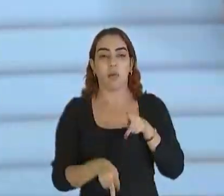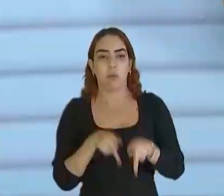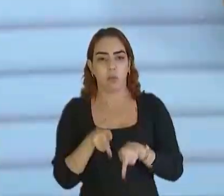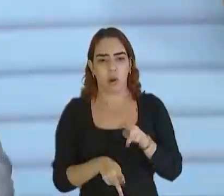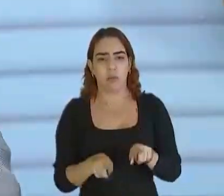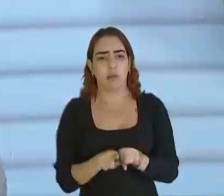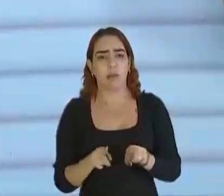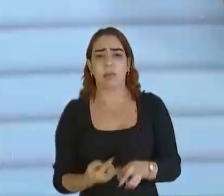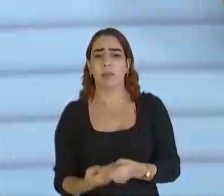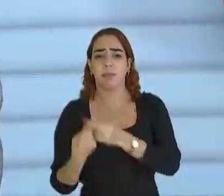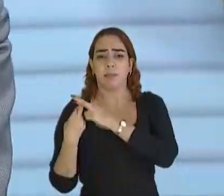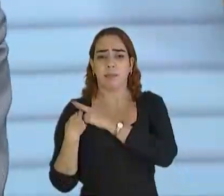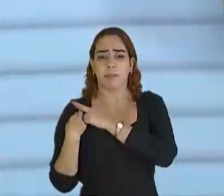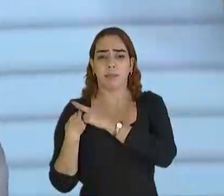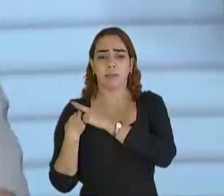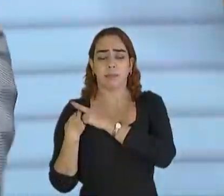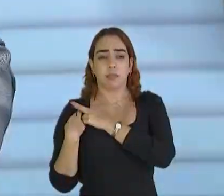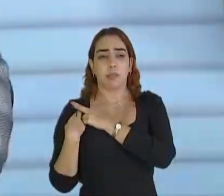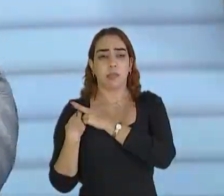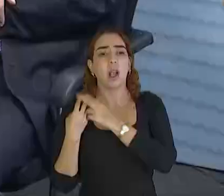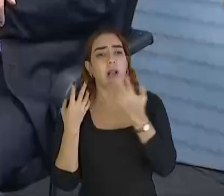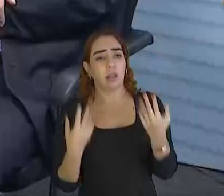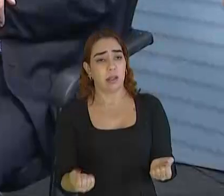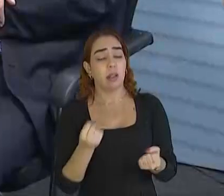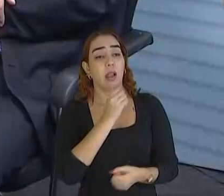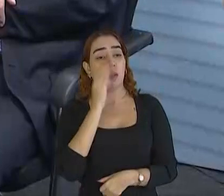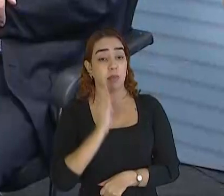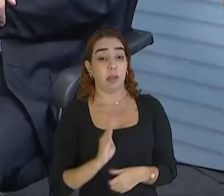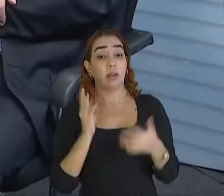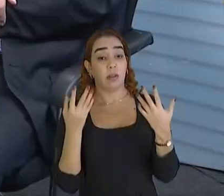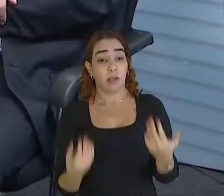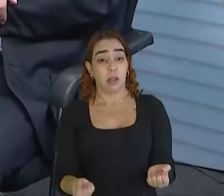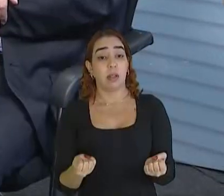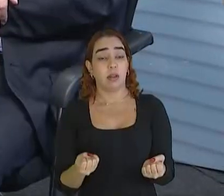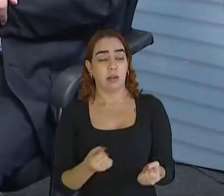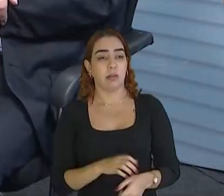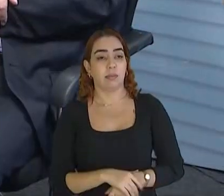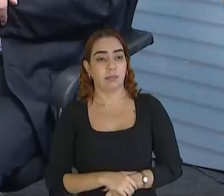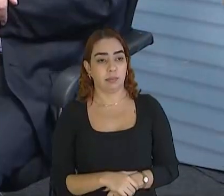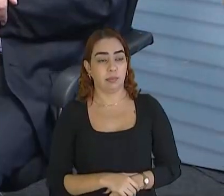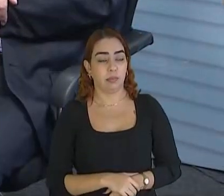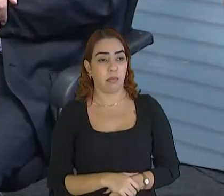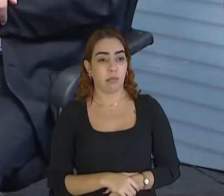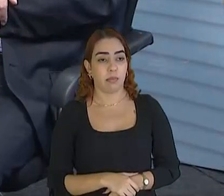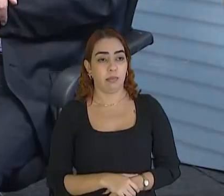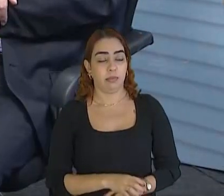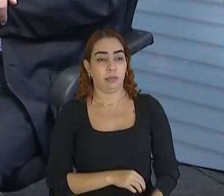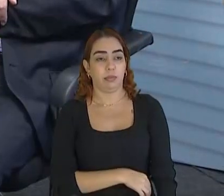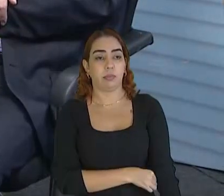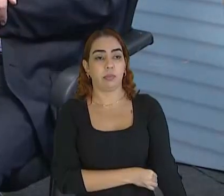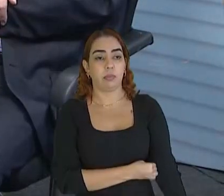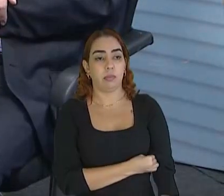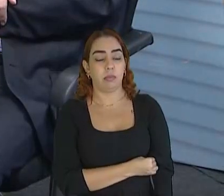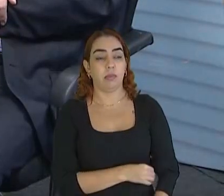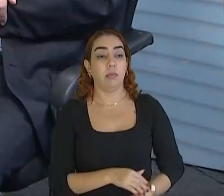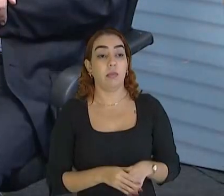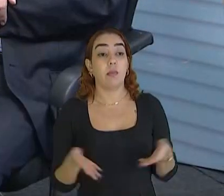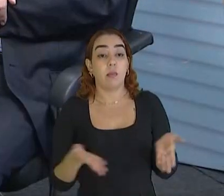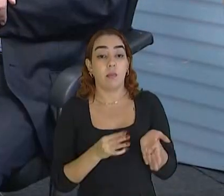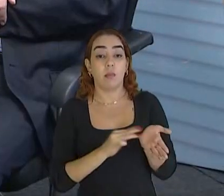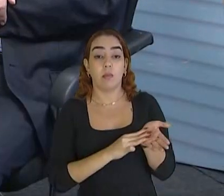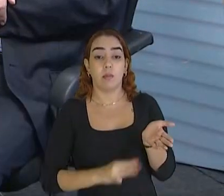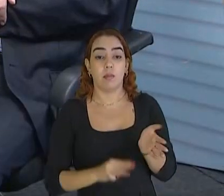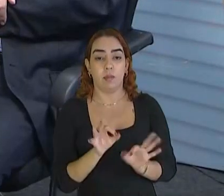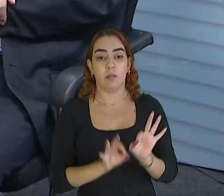e tenho responsabilidade sobre isso. E é bom que o Brasil abrace isso. A prevenção, claro. Né? Nós agora elaboramos uma metodologia, eu quero agradecer muito à